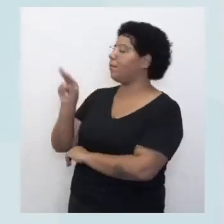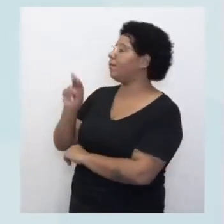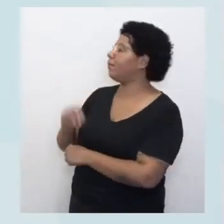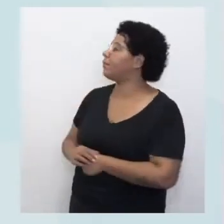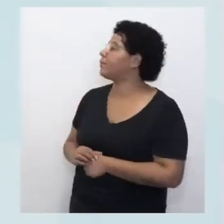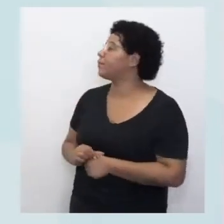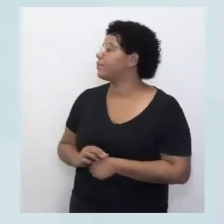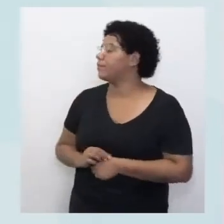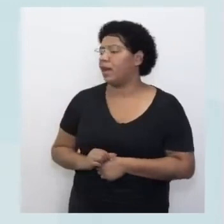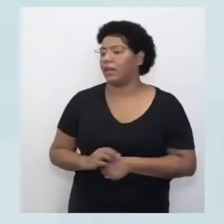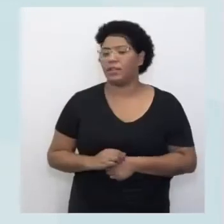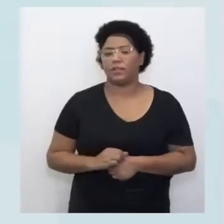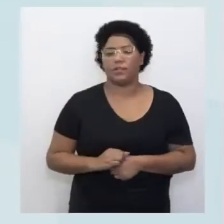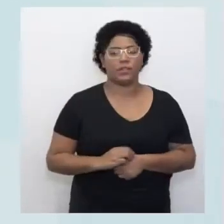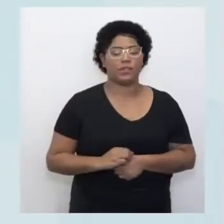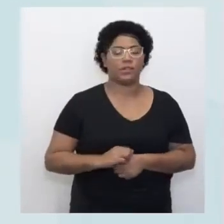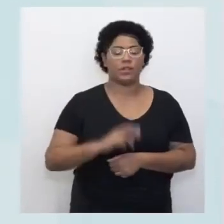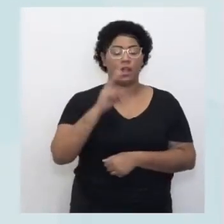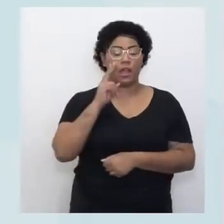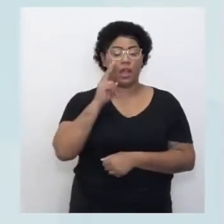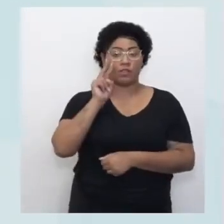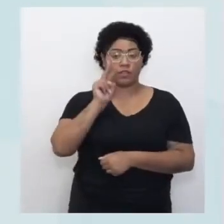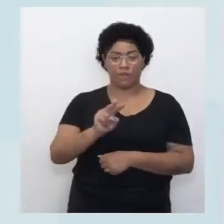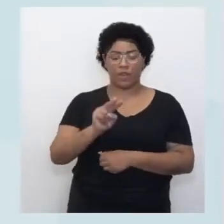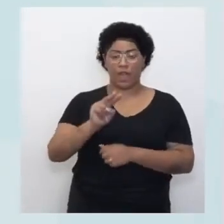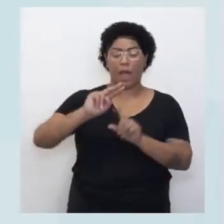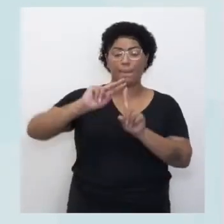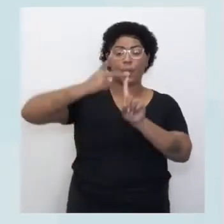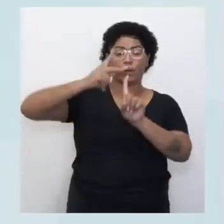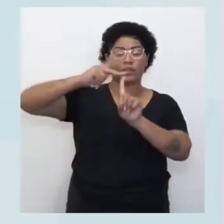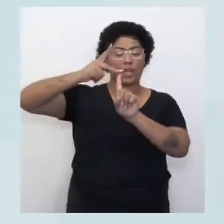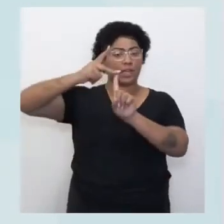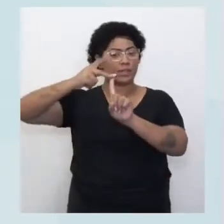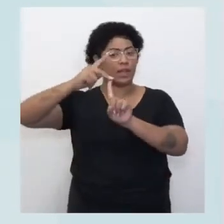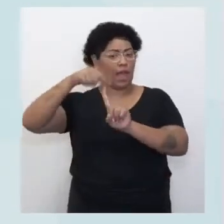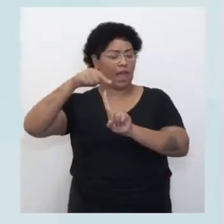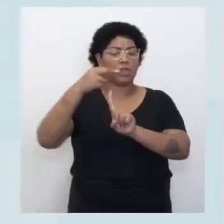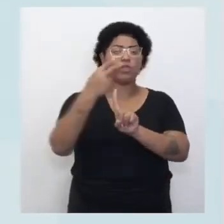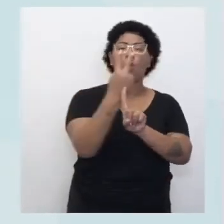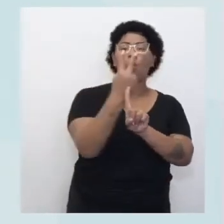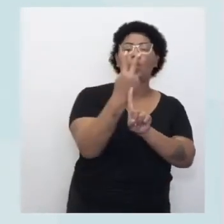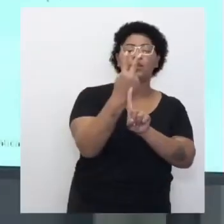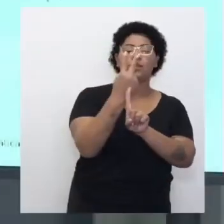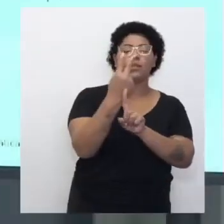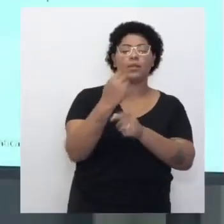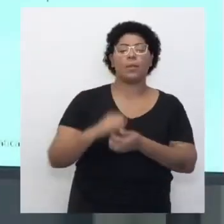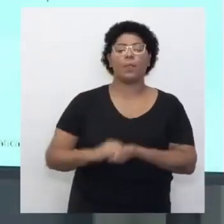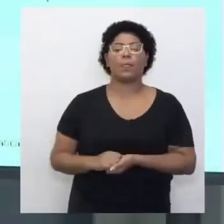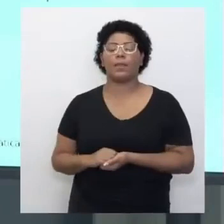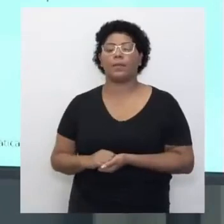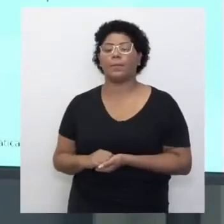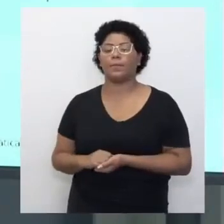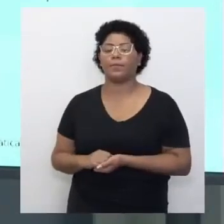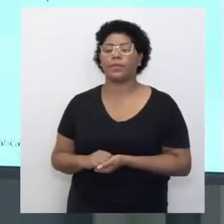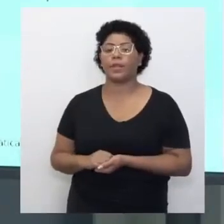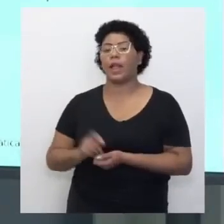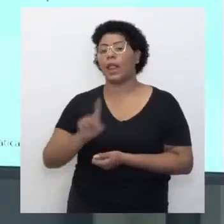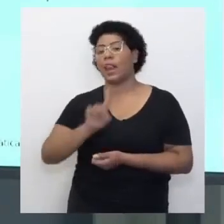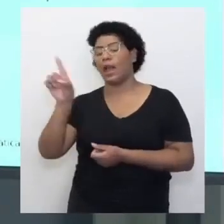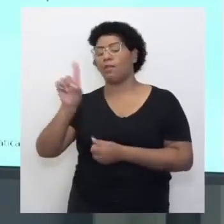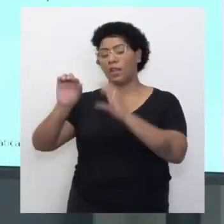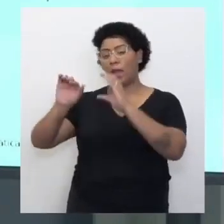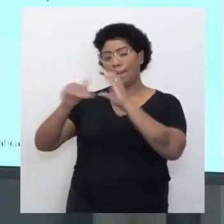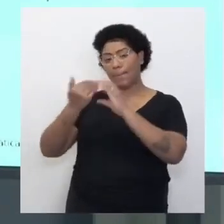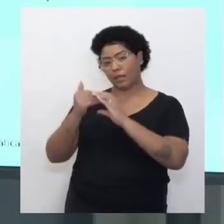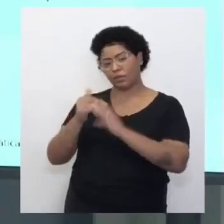é 2. A potência do 3 não aparece, é 1. Muito bem, lá no chat,